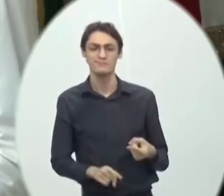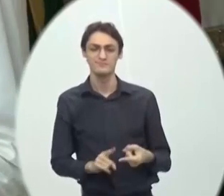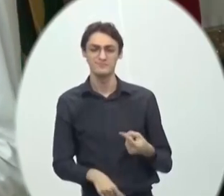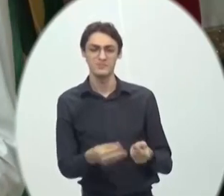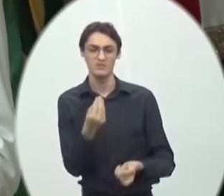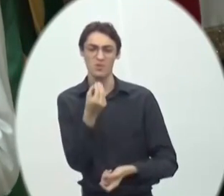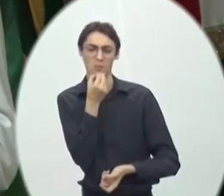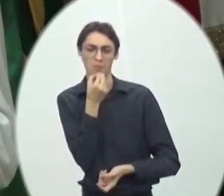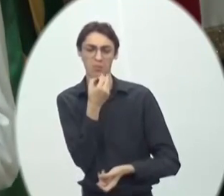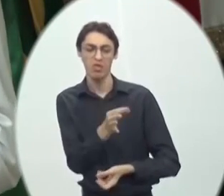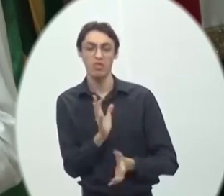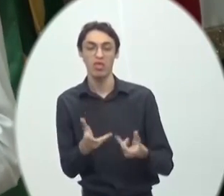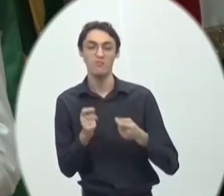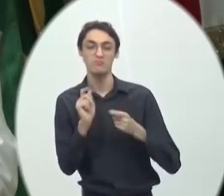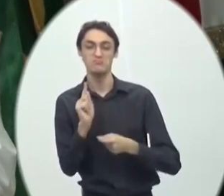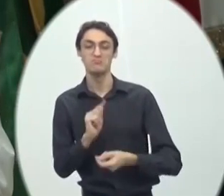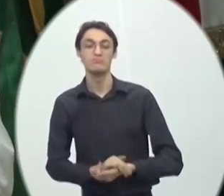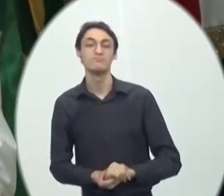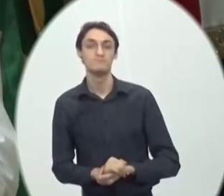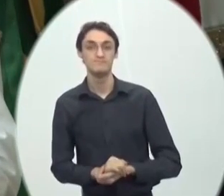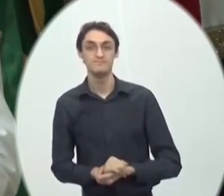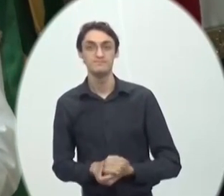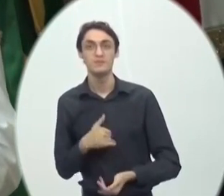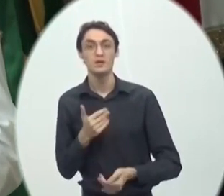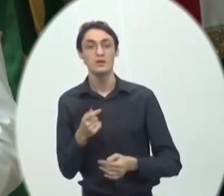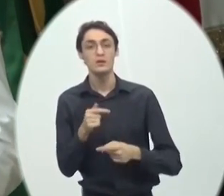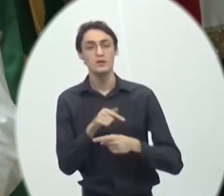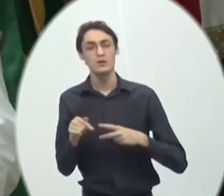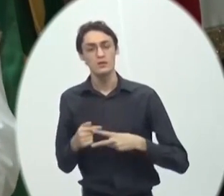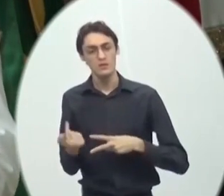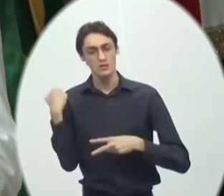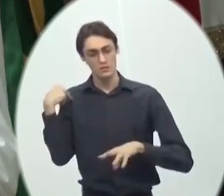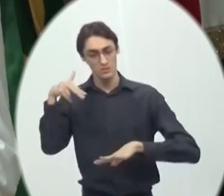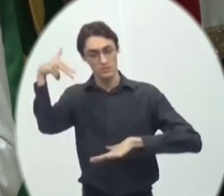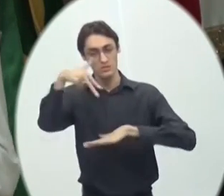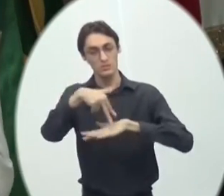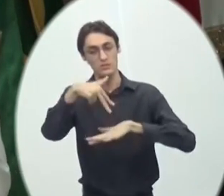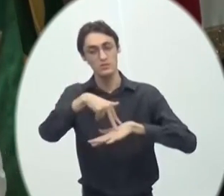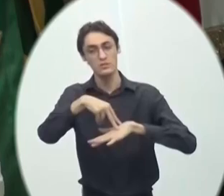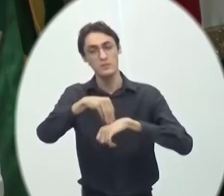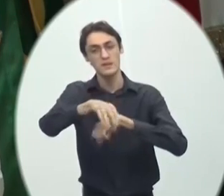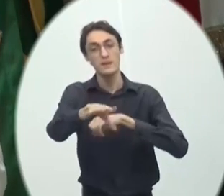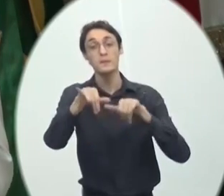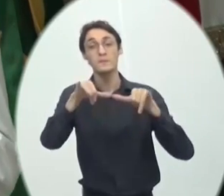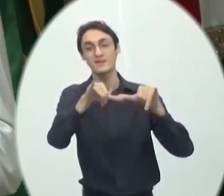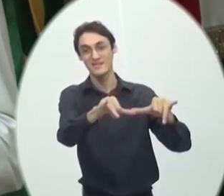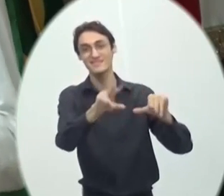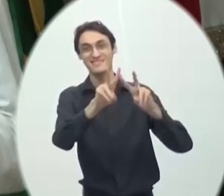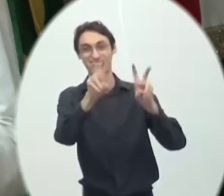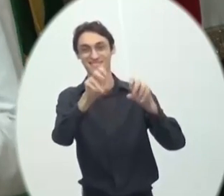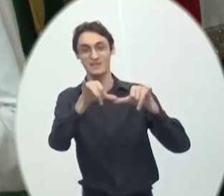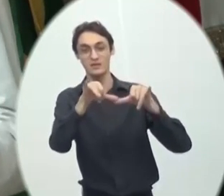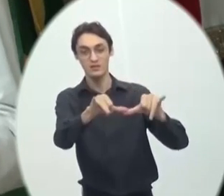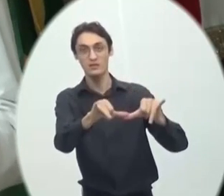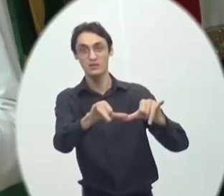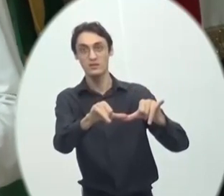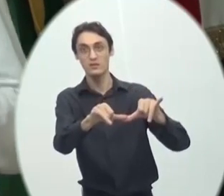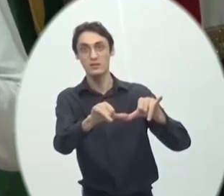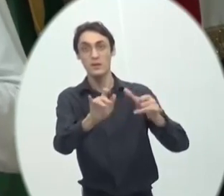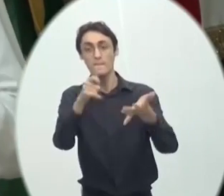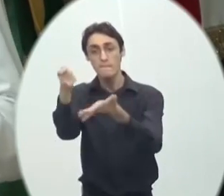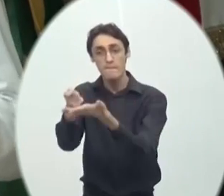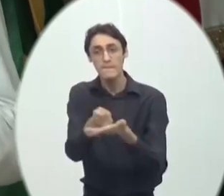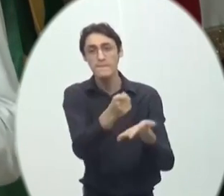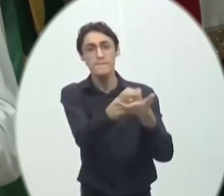Eu, a semana retrasada, eu subi a tribuna e falei dos supermercados. Do alto preço